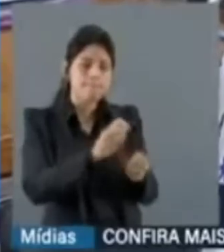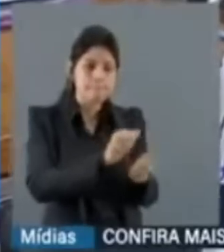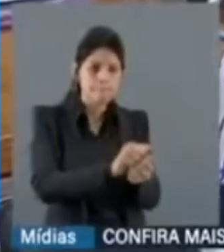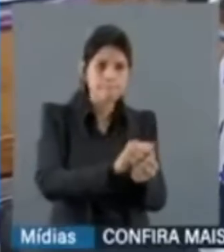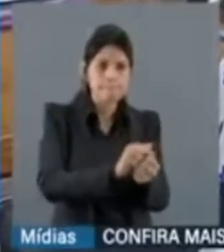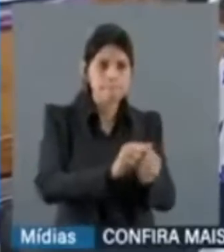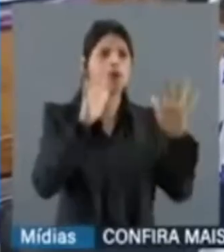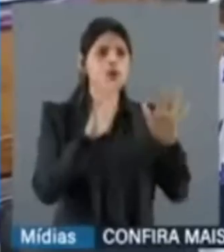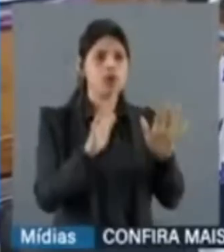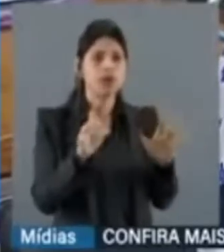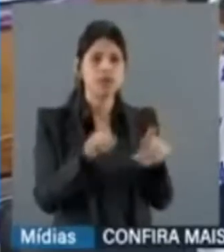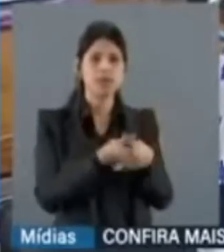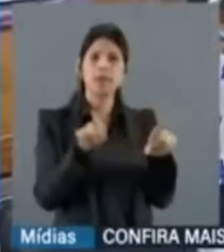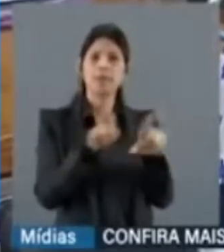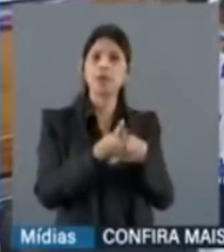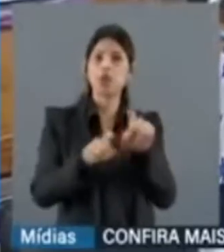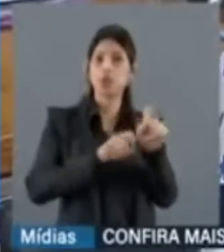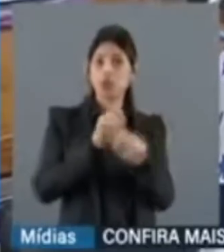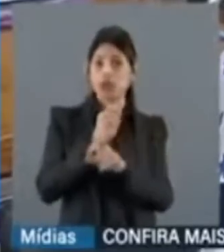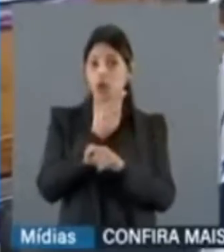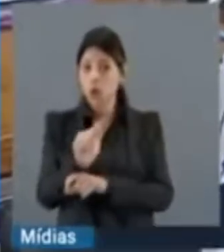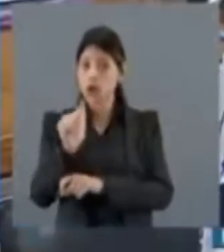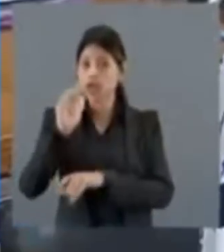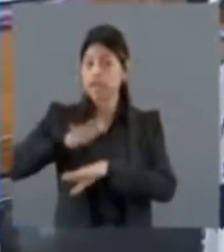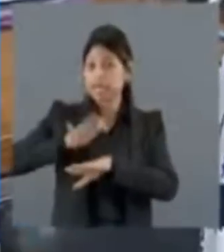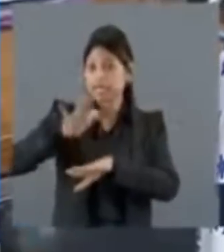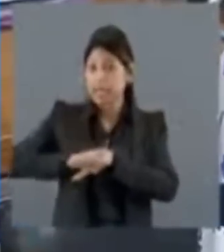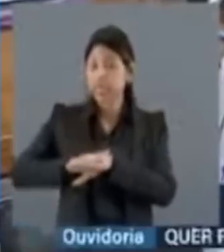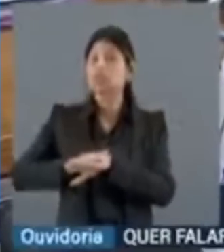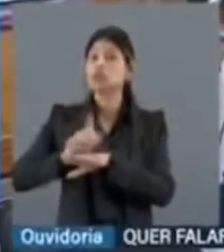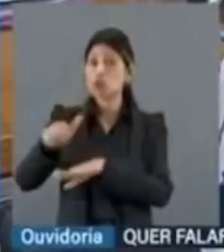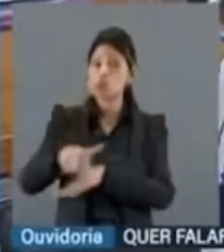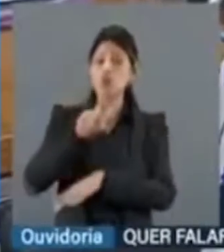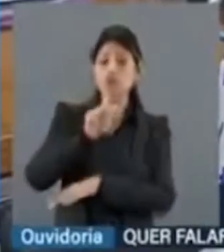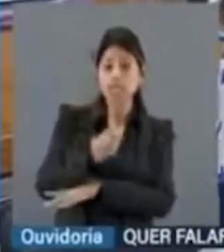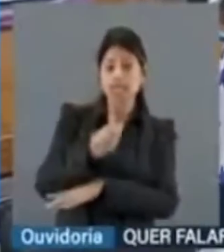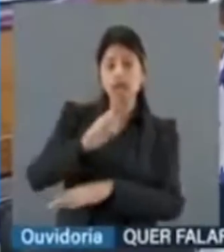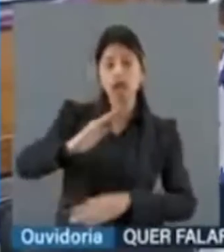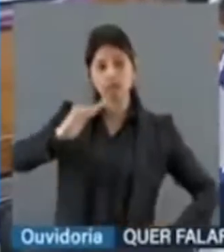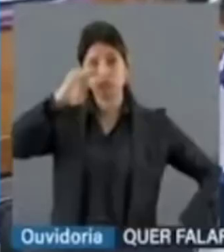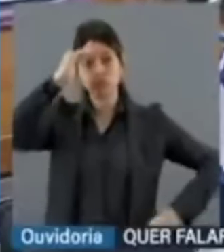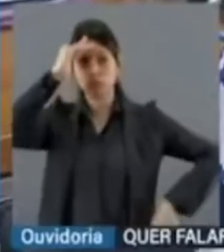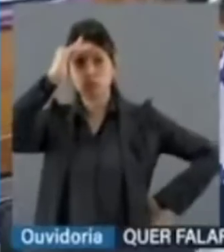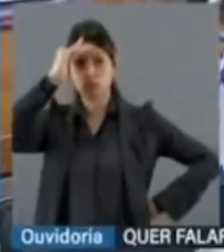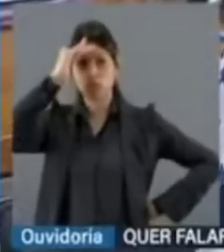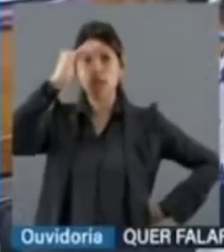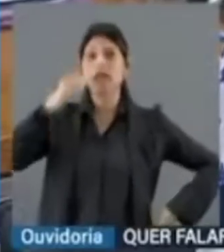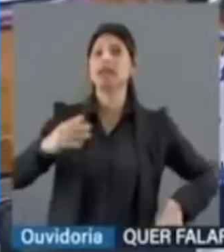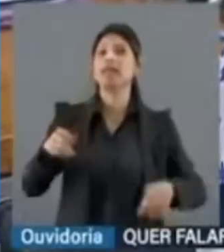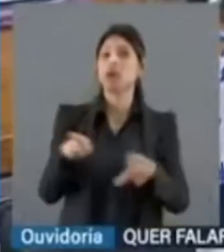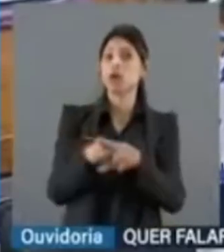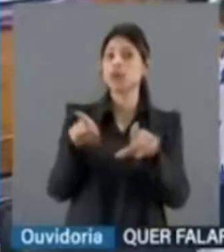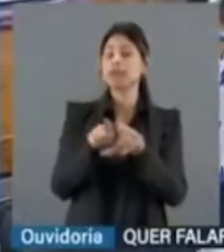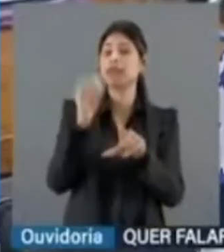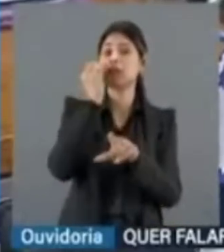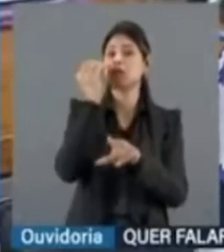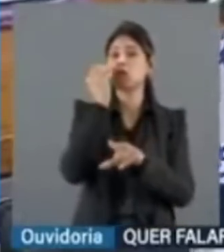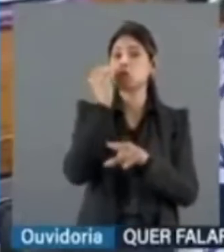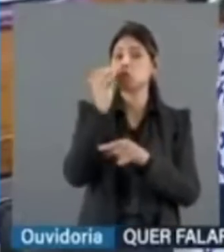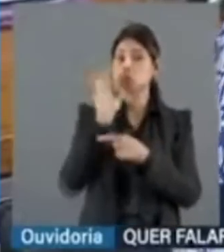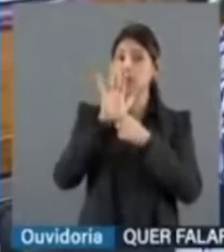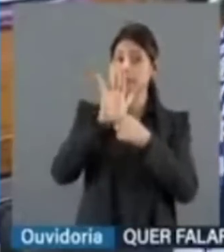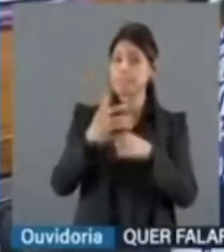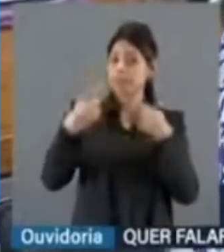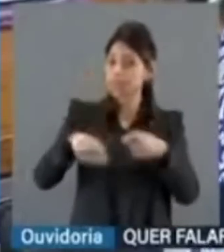políticas que ocorrem no acampamento instalado na área contígua ao QG do Exército e adjacências, com medidas de disciplinamento que se mostram necessárias